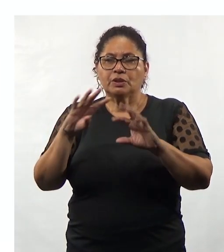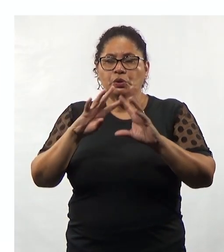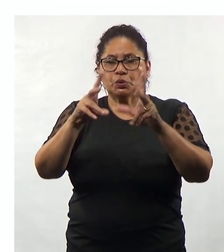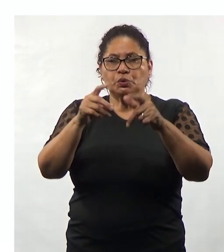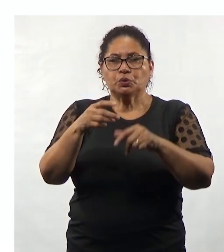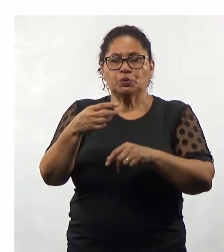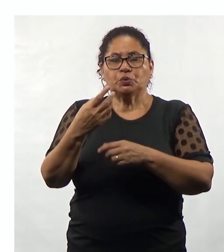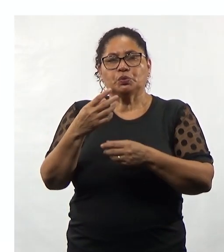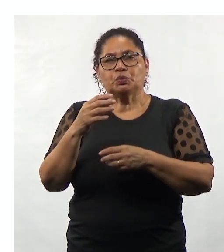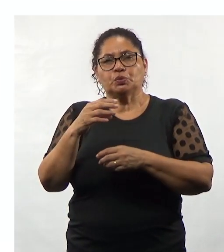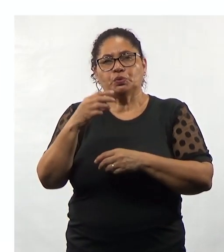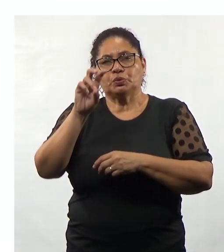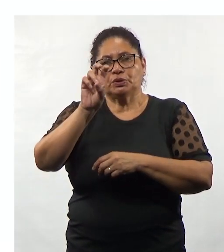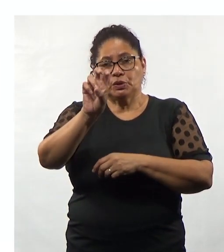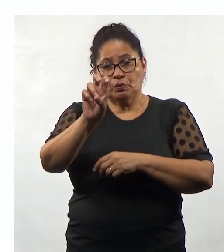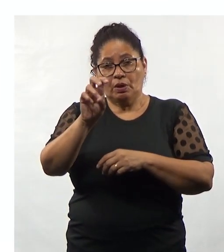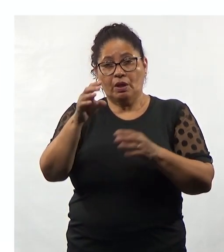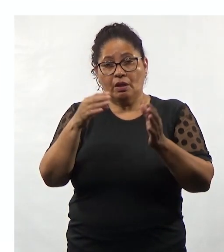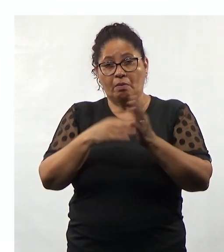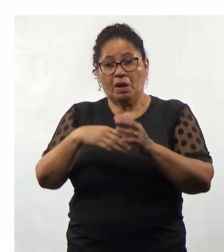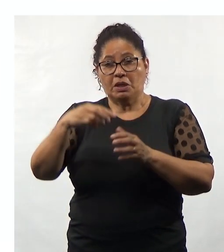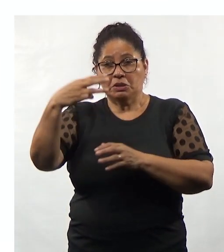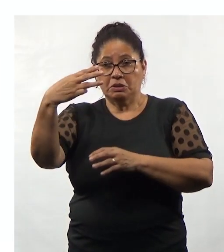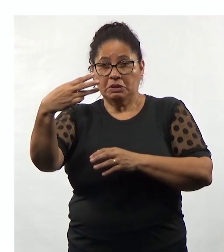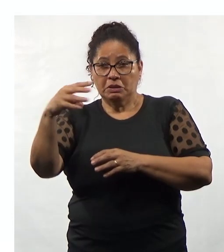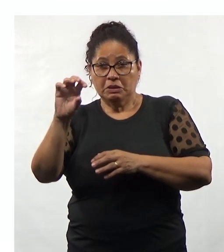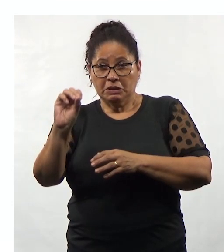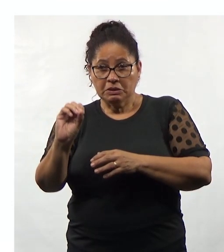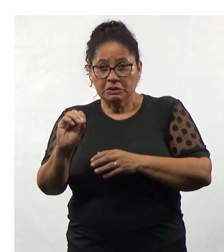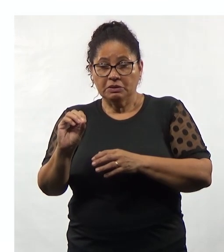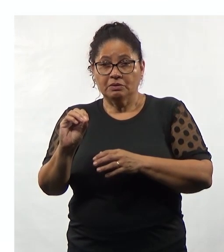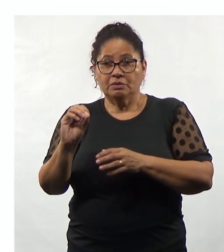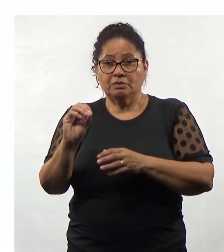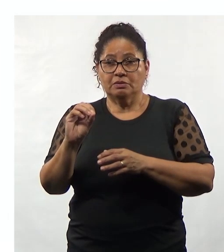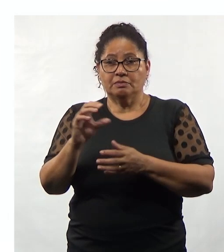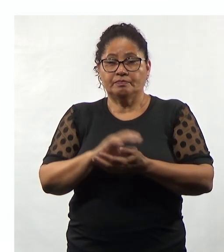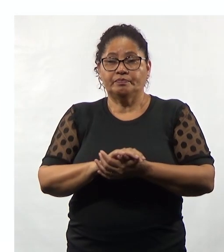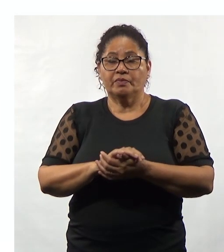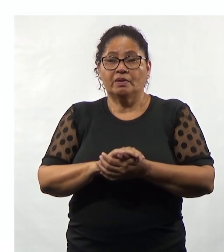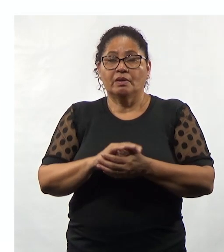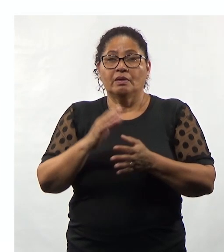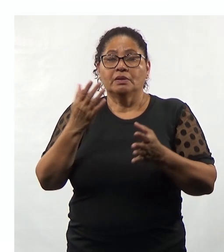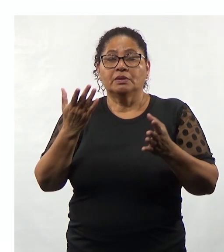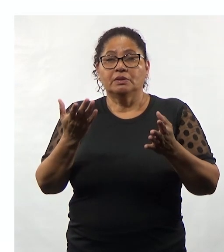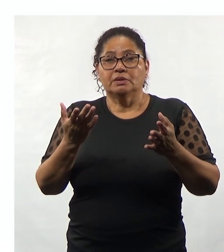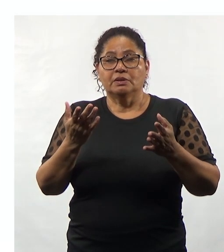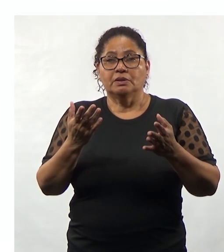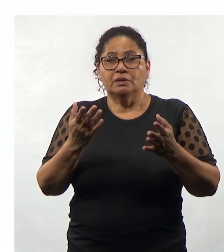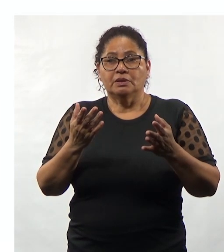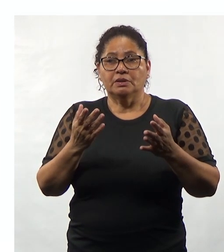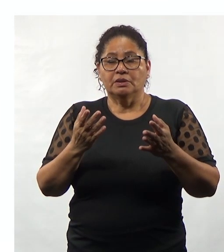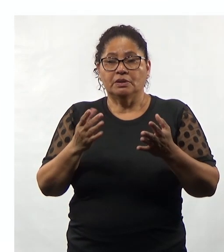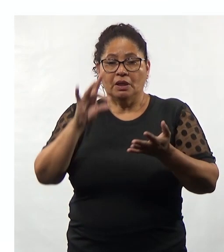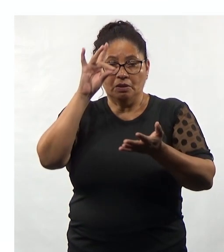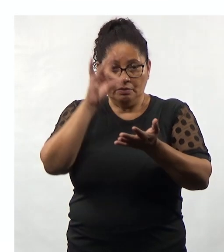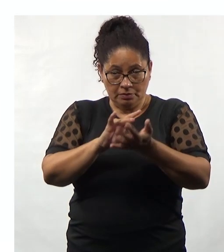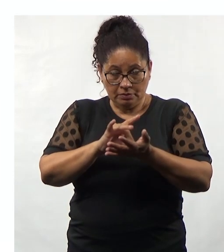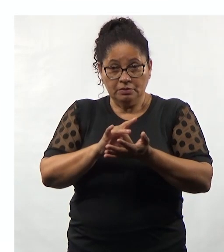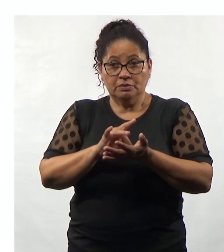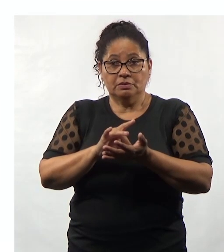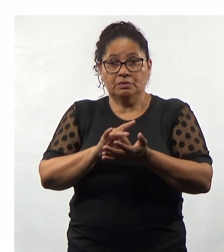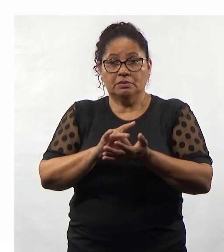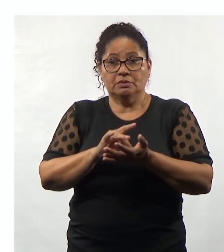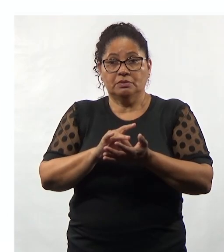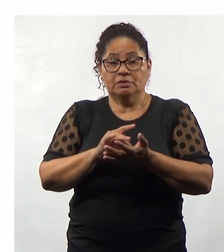50 aqui, 30 aqui, né? E aí, desses 83, vamos, originalmente,